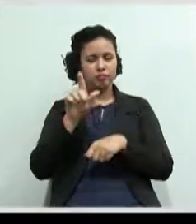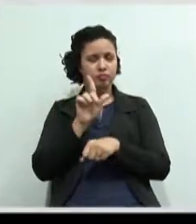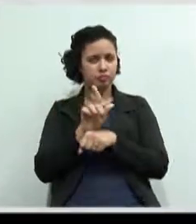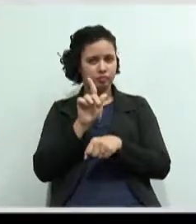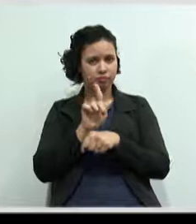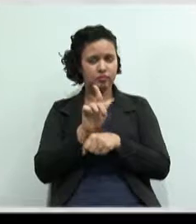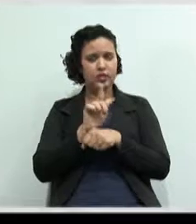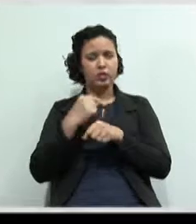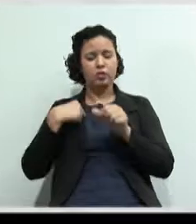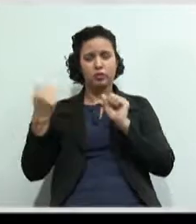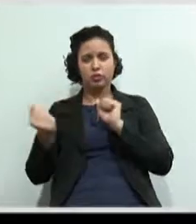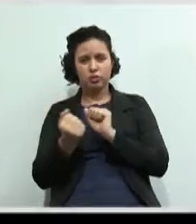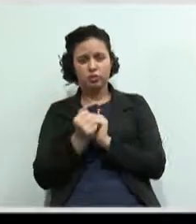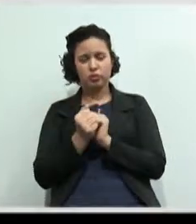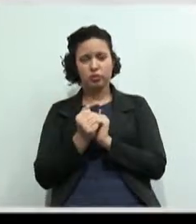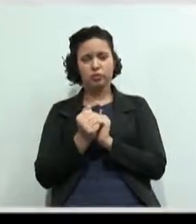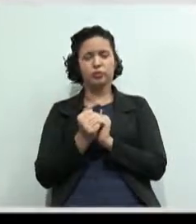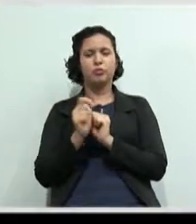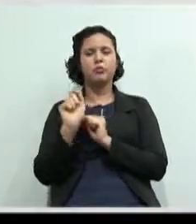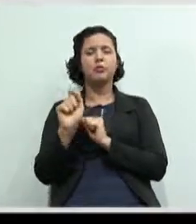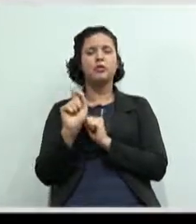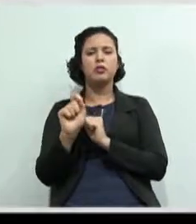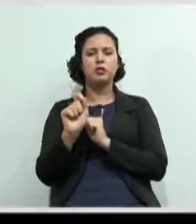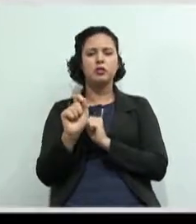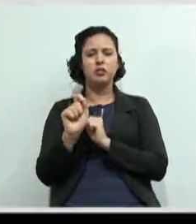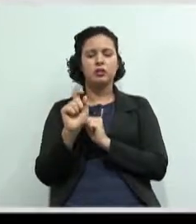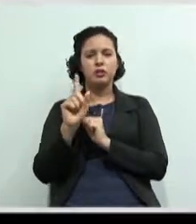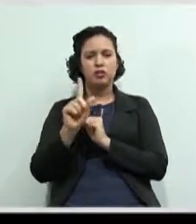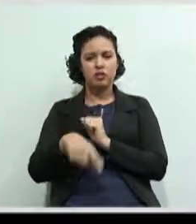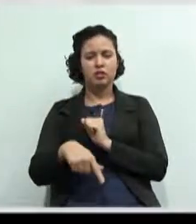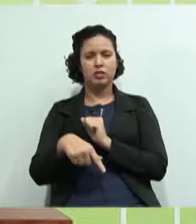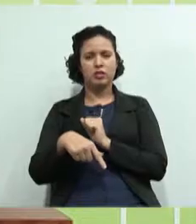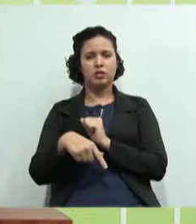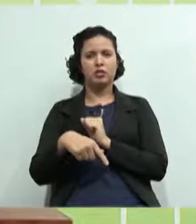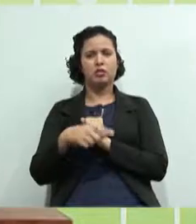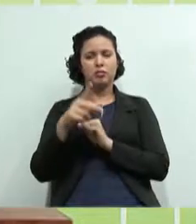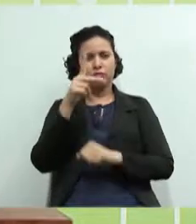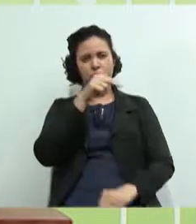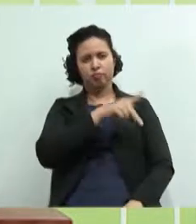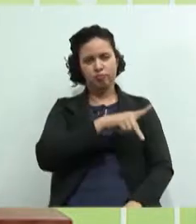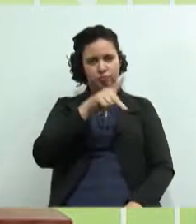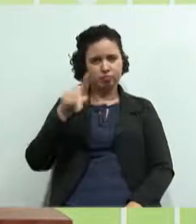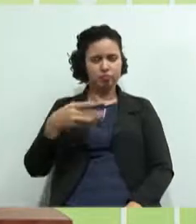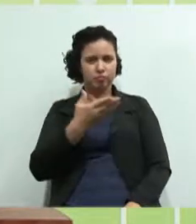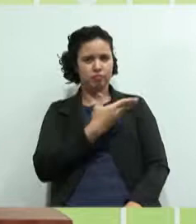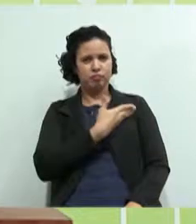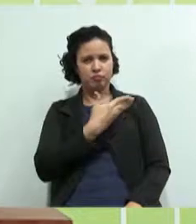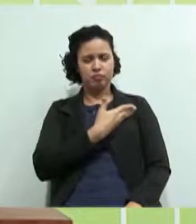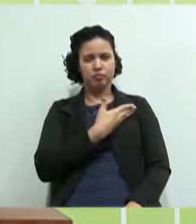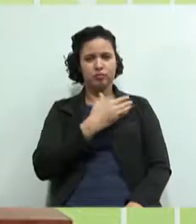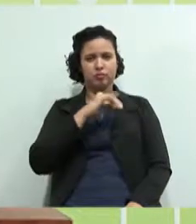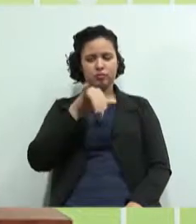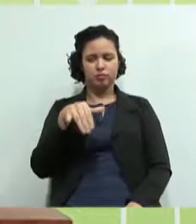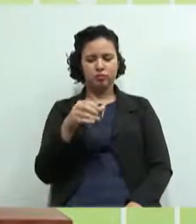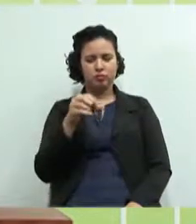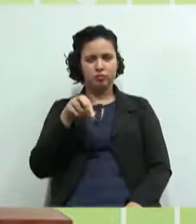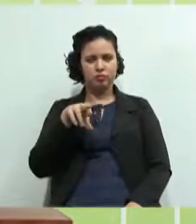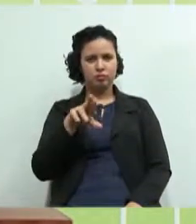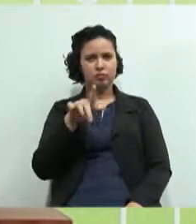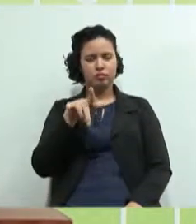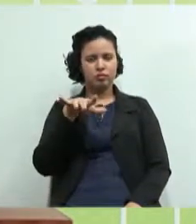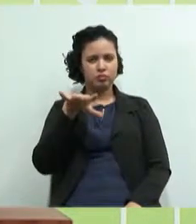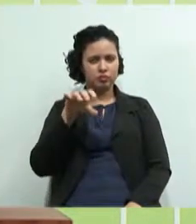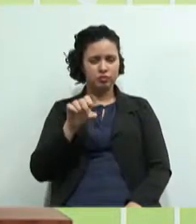estarei aqui com você, eu juntamente, é lógico, com a ilustre presença do nosso amigo professor Jorge, que é claro, eu vou deixar ele